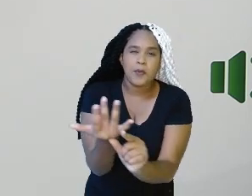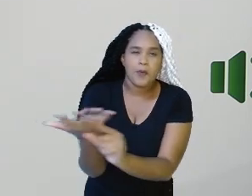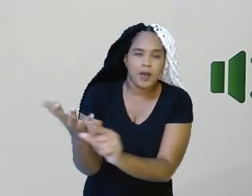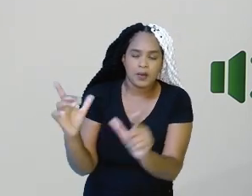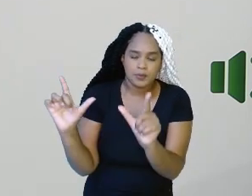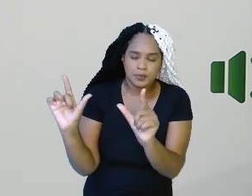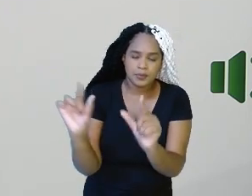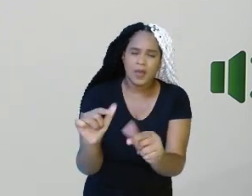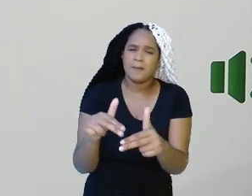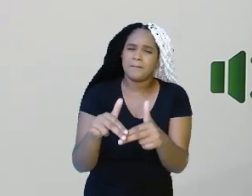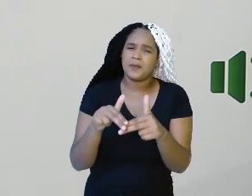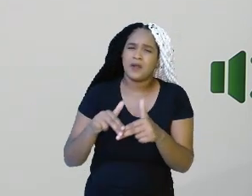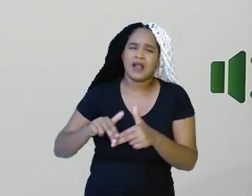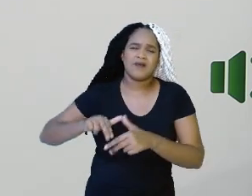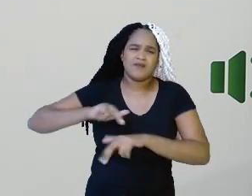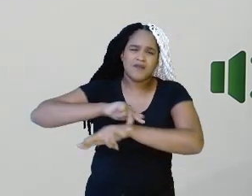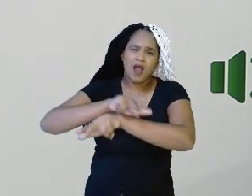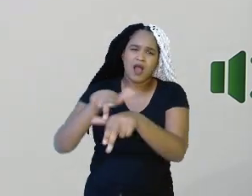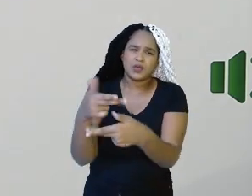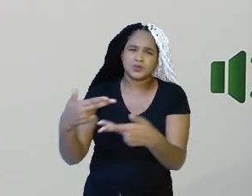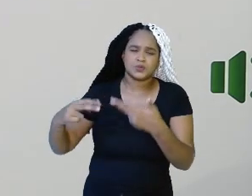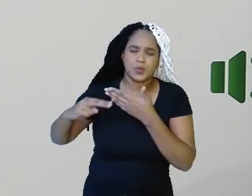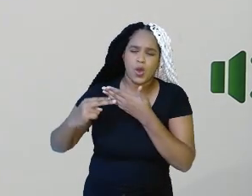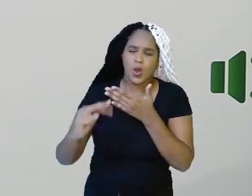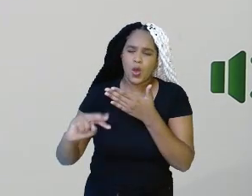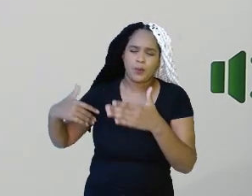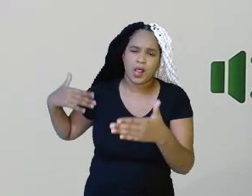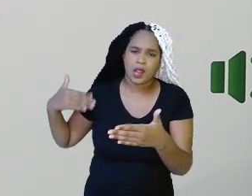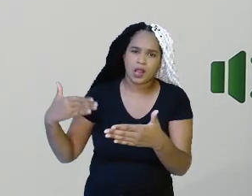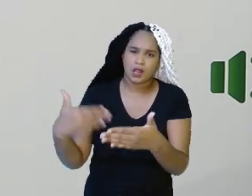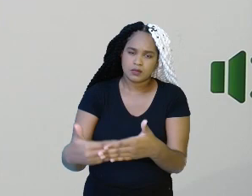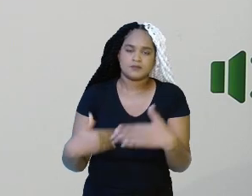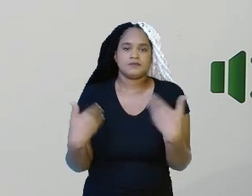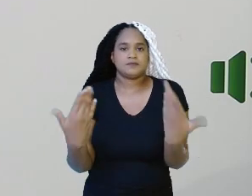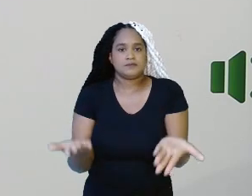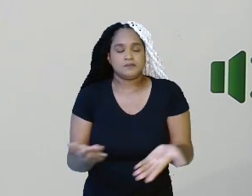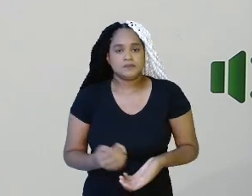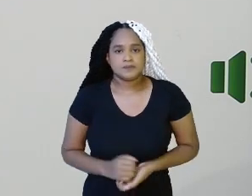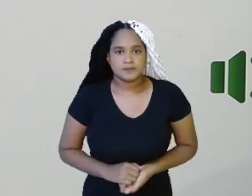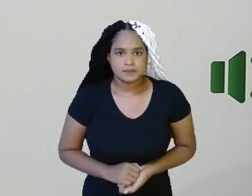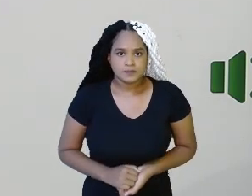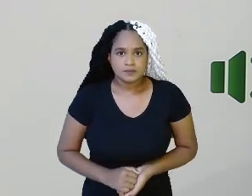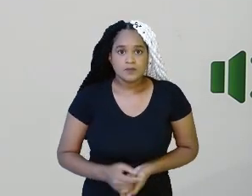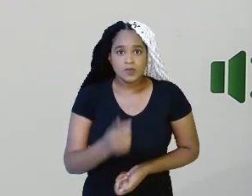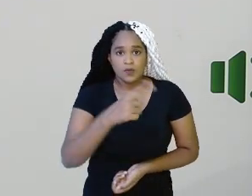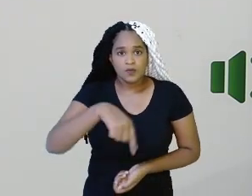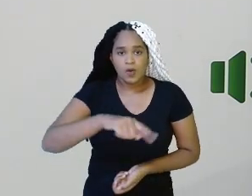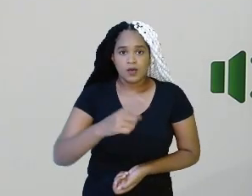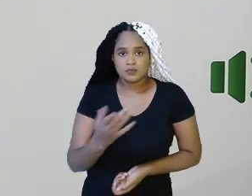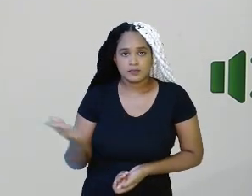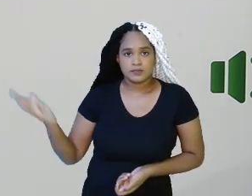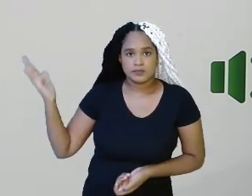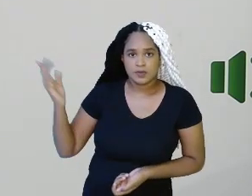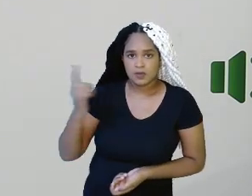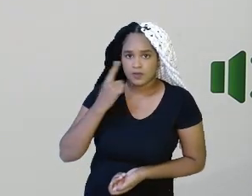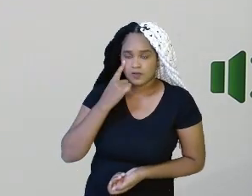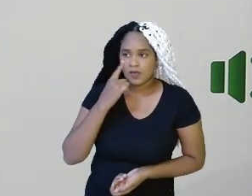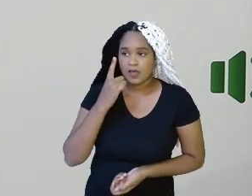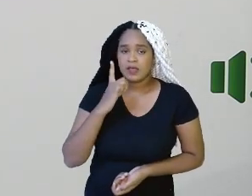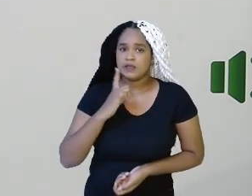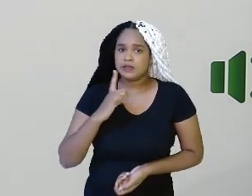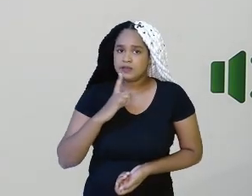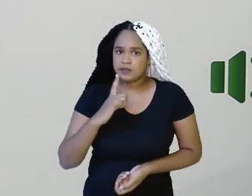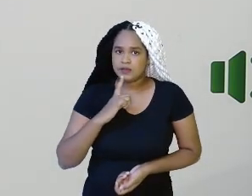série de coisas que aconteceu no Brasil nesse meio tempo, tá? Mas aqui, como nós podemos ver, tem índio morando até